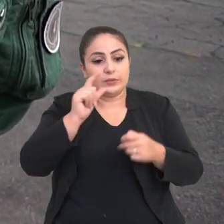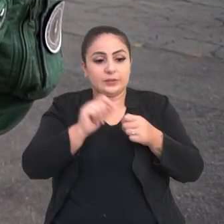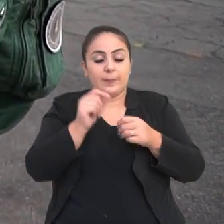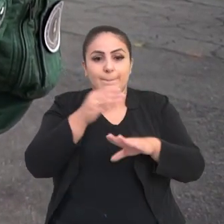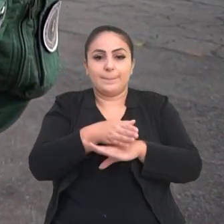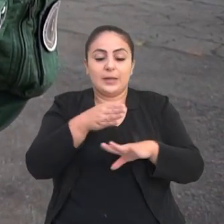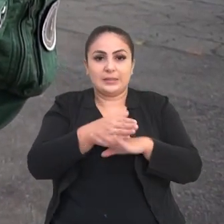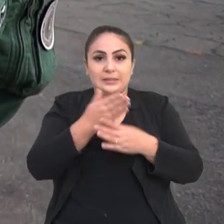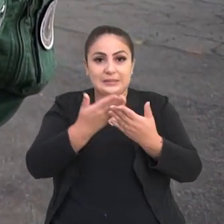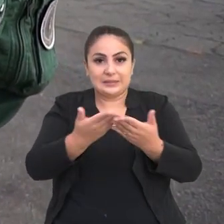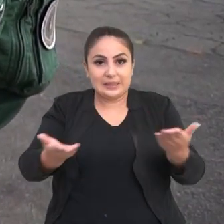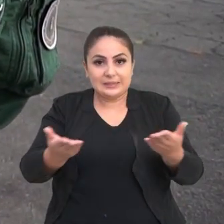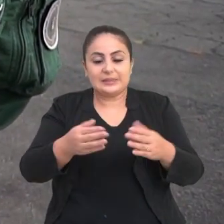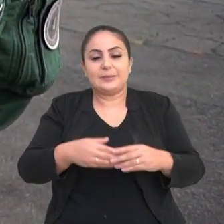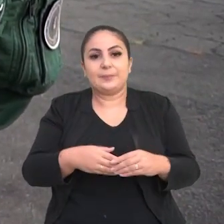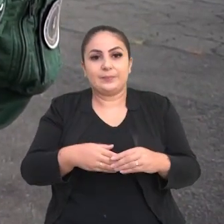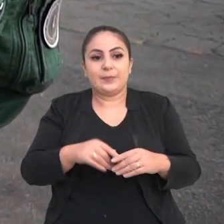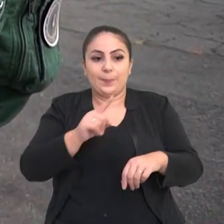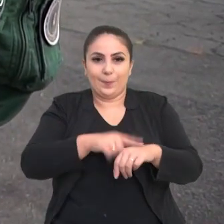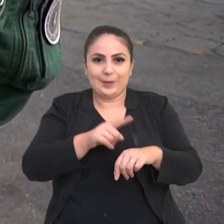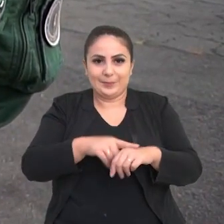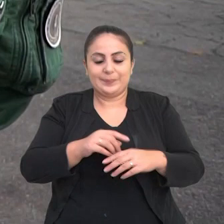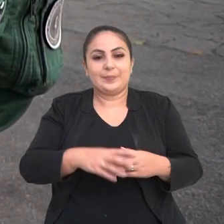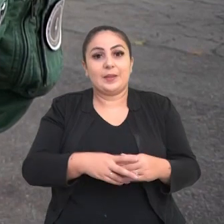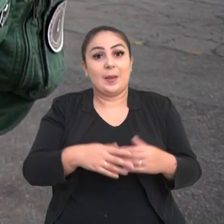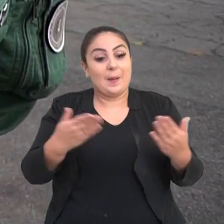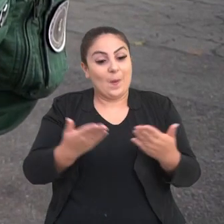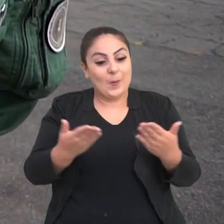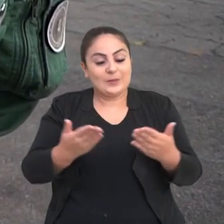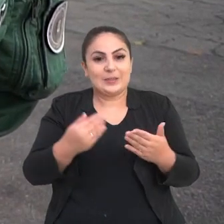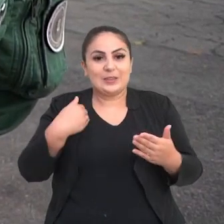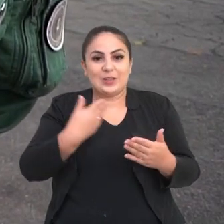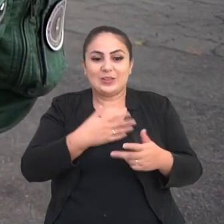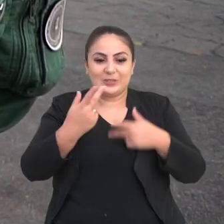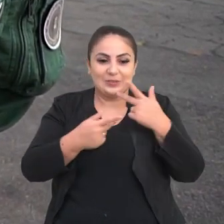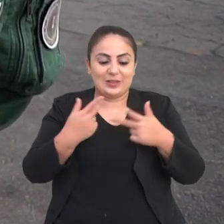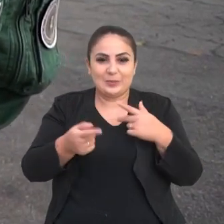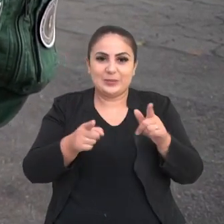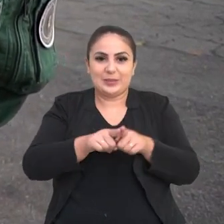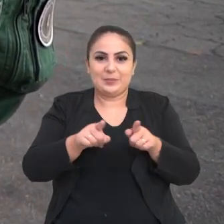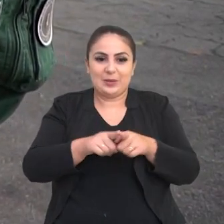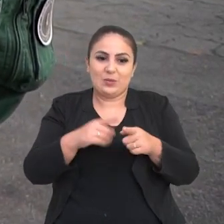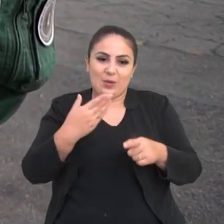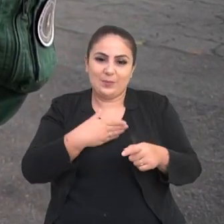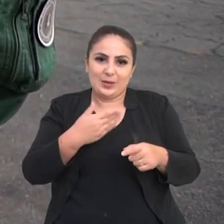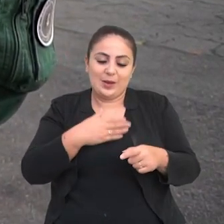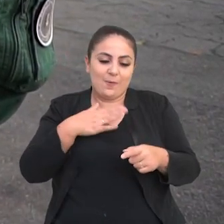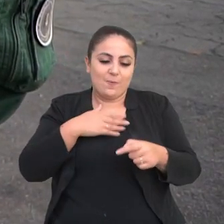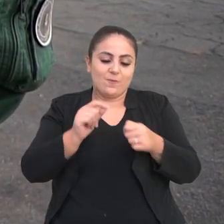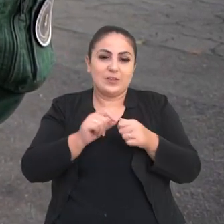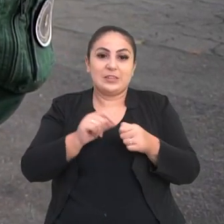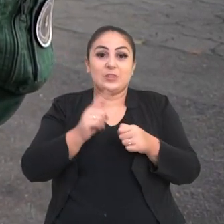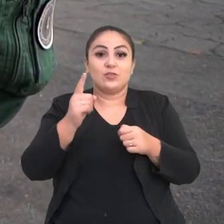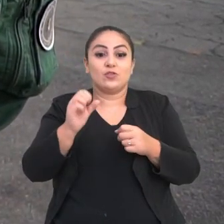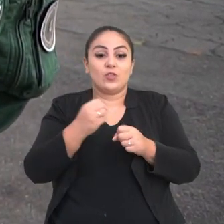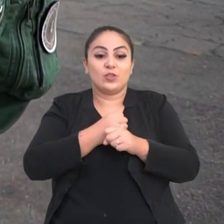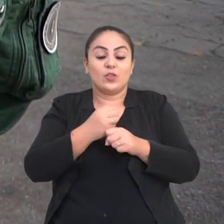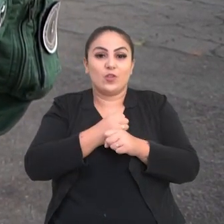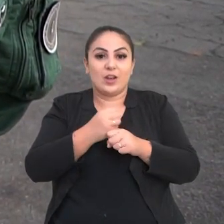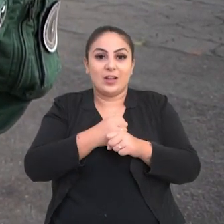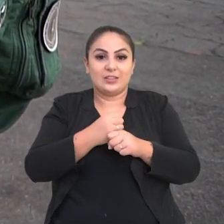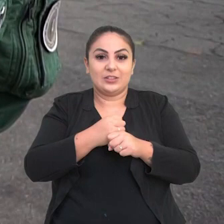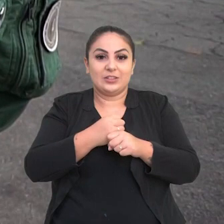gratificado de fazer parte desse momento. Ainda mais hoje, que nem eu comentava com os amigos aí, eu estou